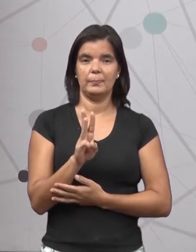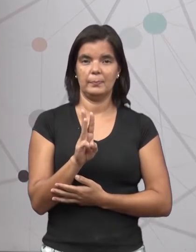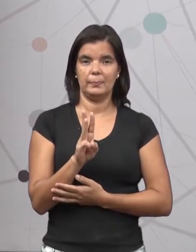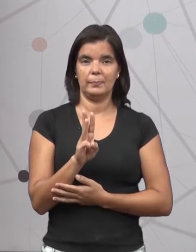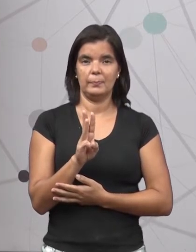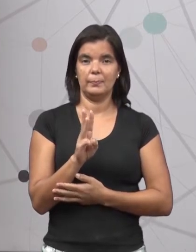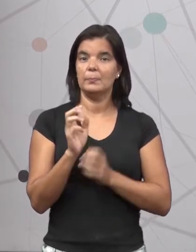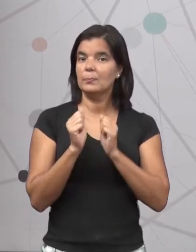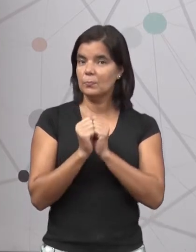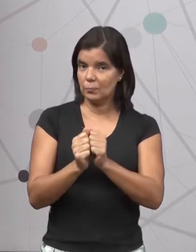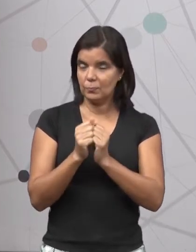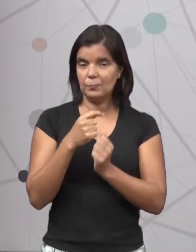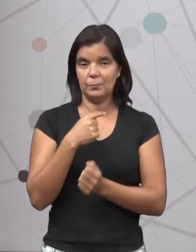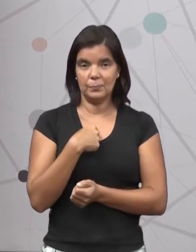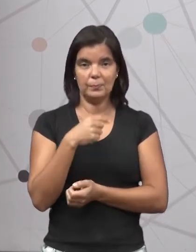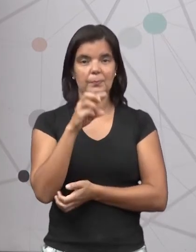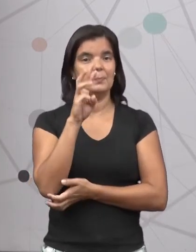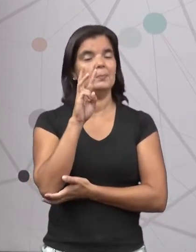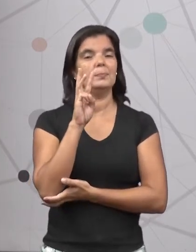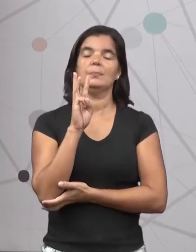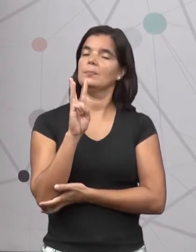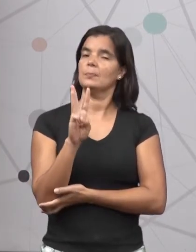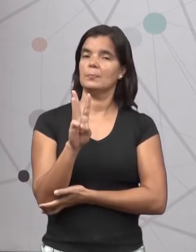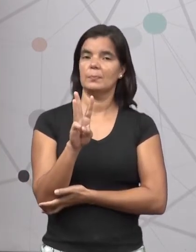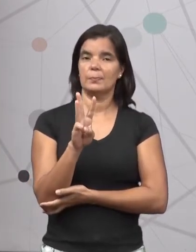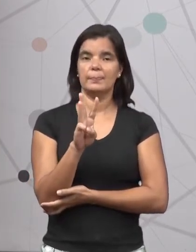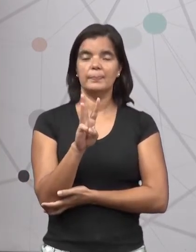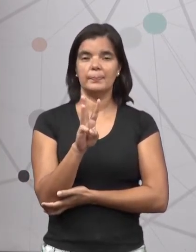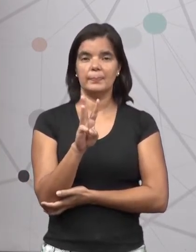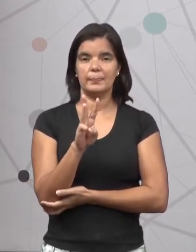3. Conte junto comigo.